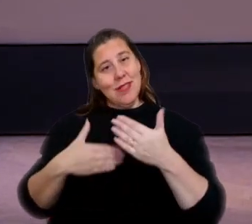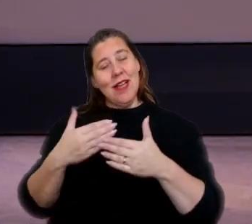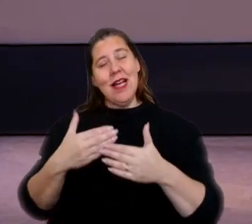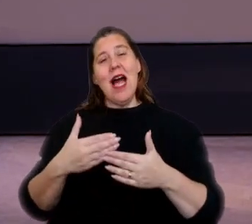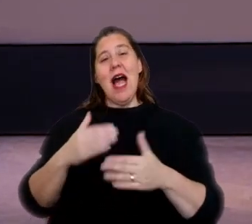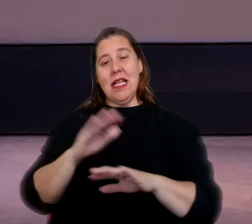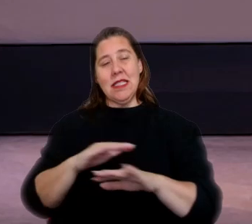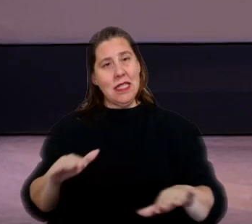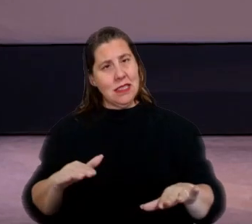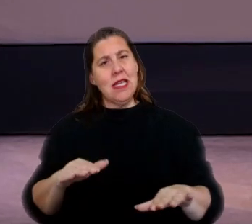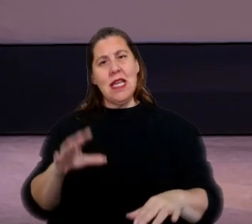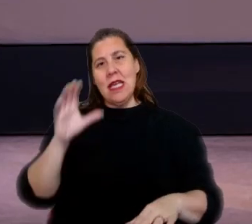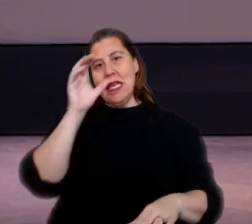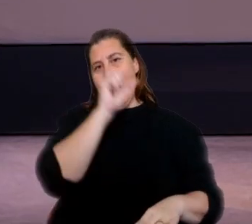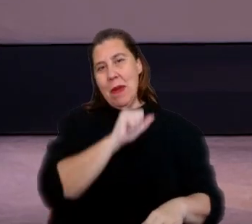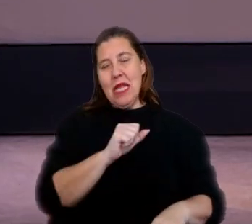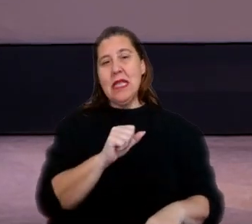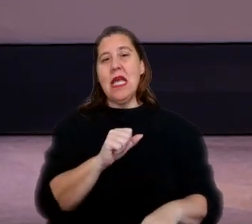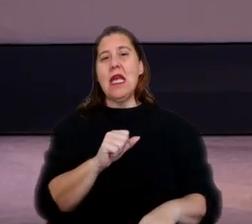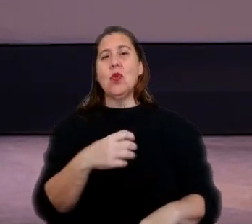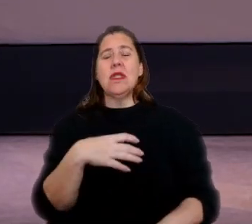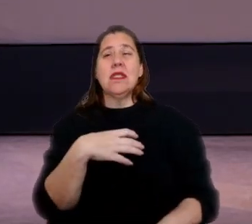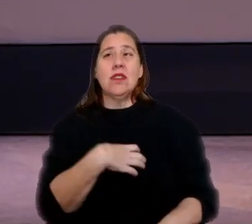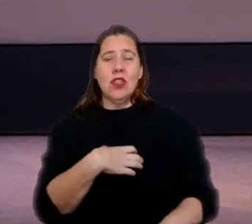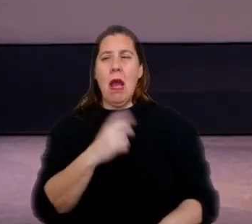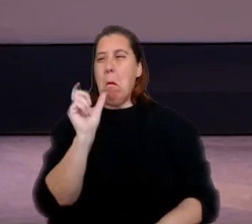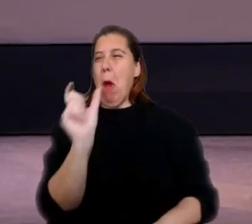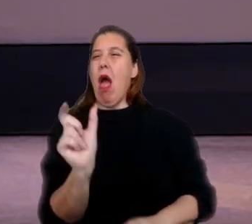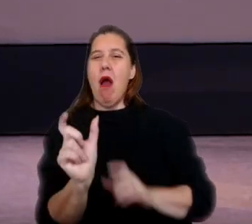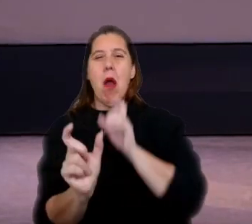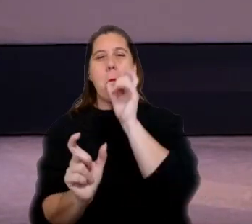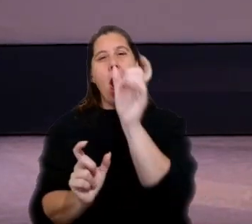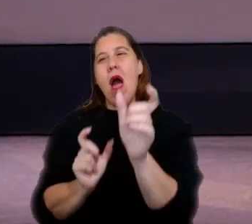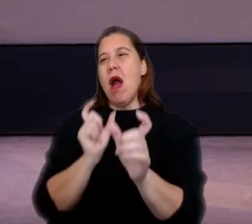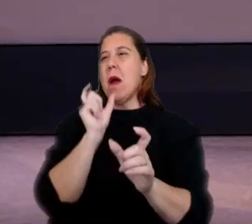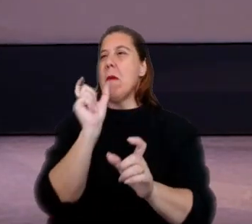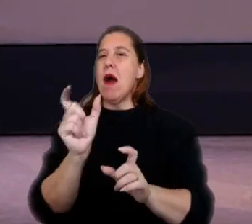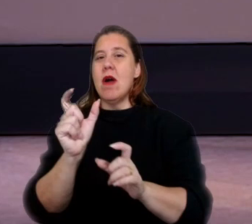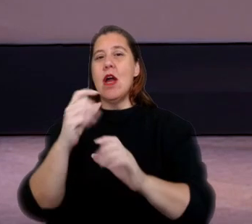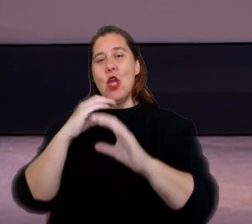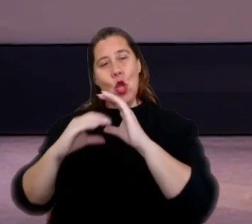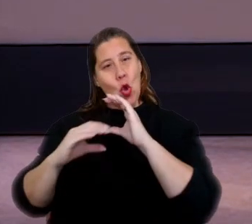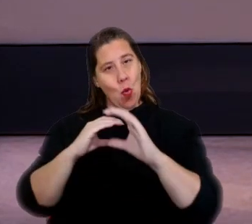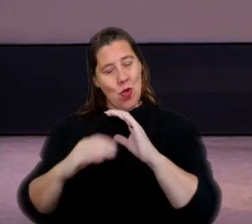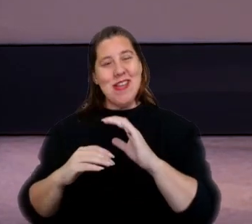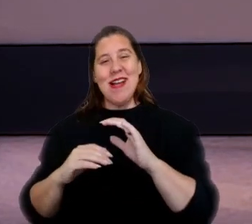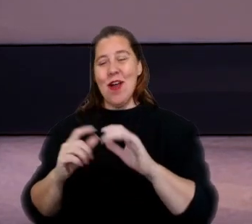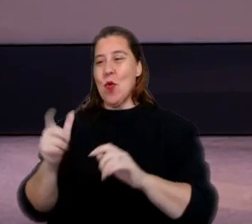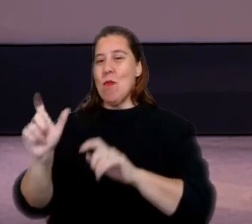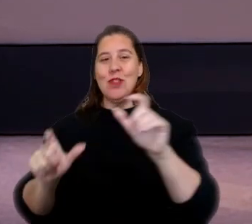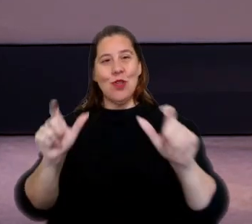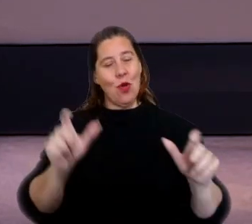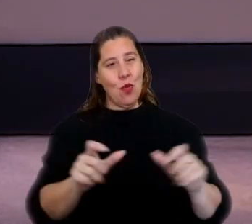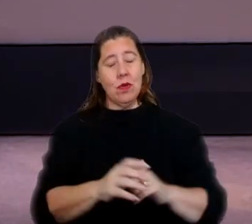os professores a colocar em palavras o que elas sentiam e se comunicar com os outros. Então, respondendo a